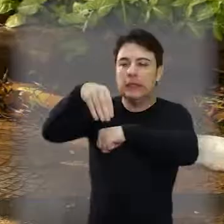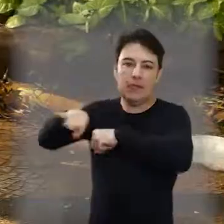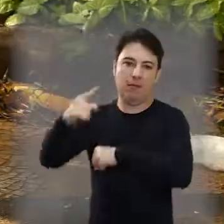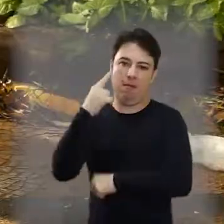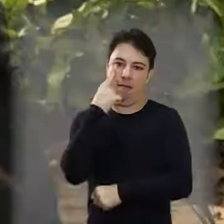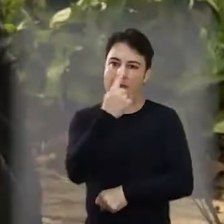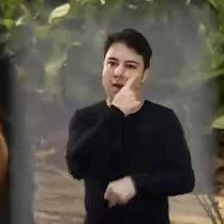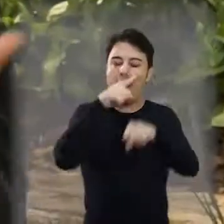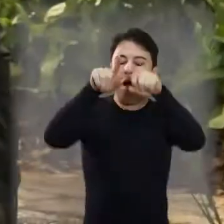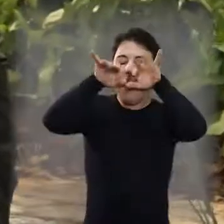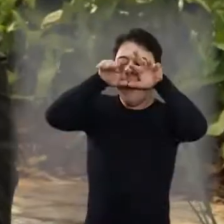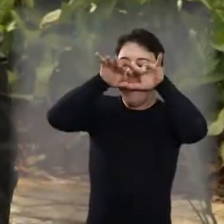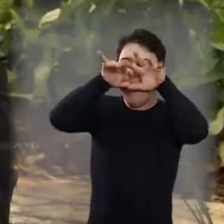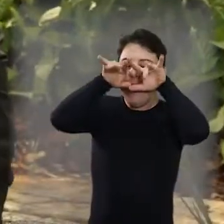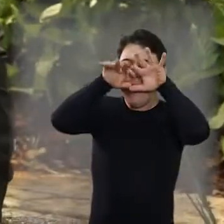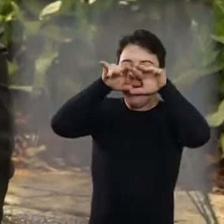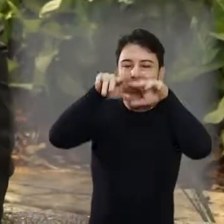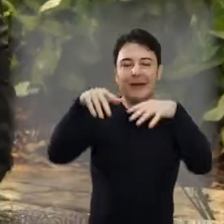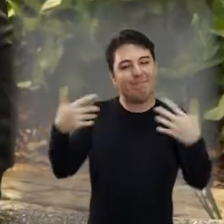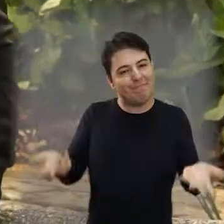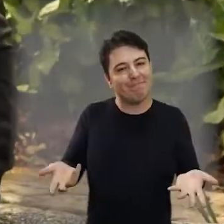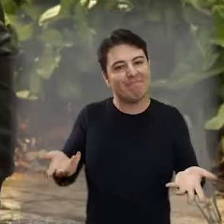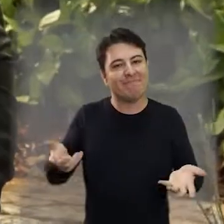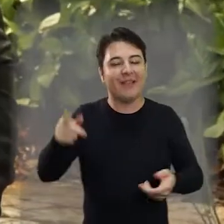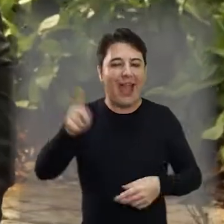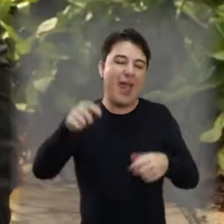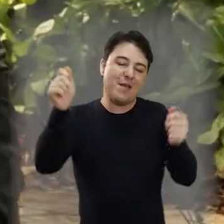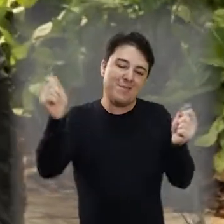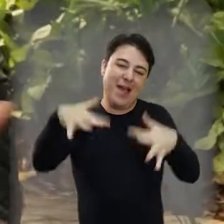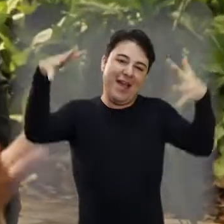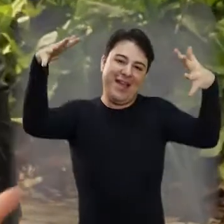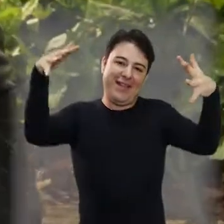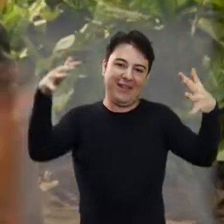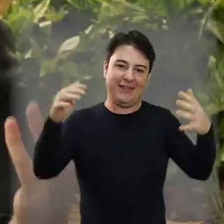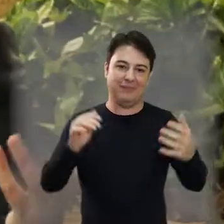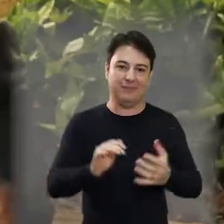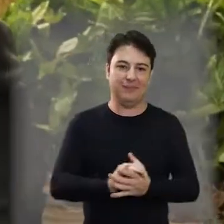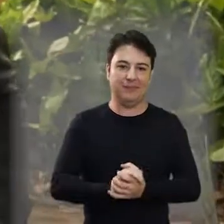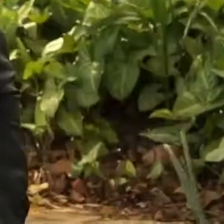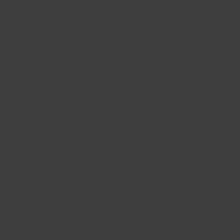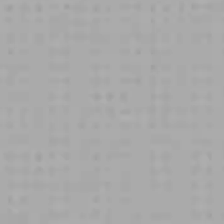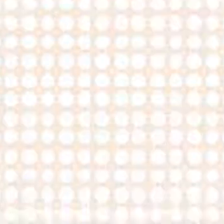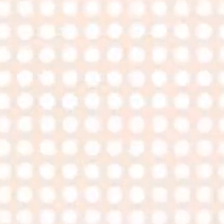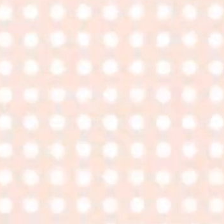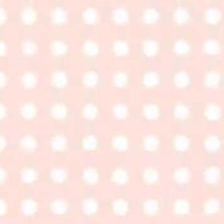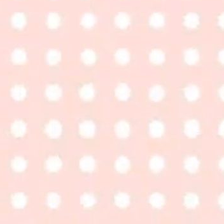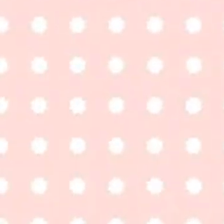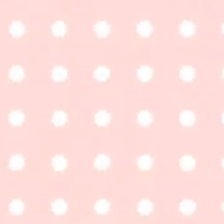essa transmissão de ideia para as pessoas. E o encantamento, a magia.